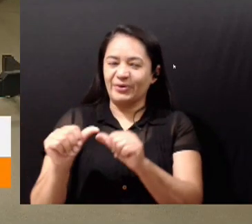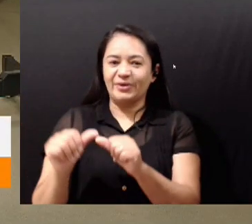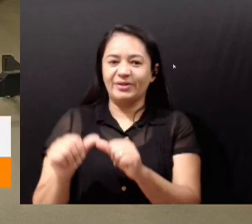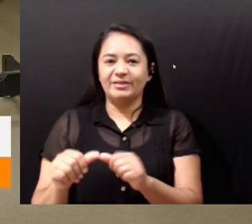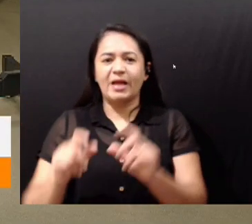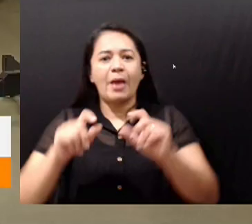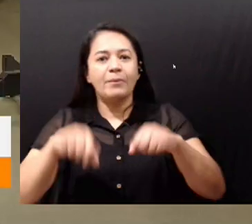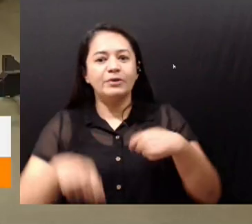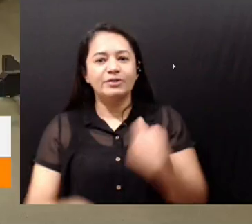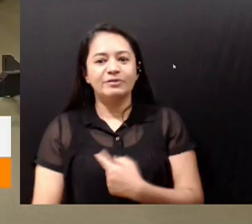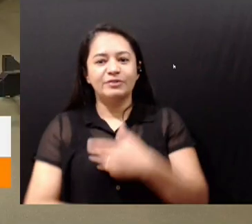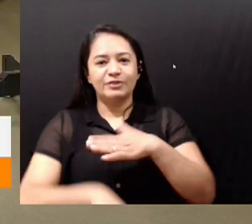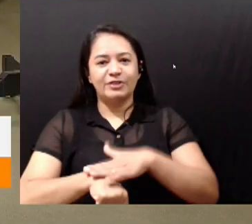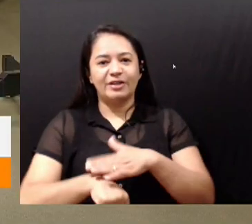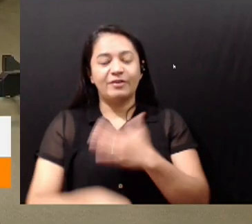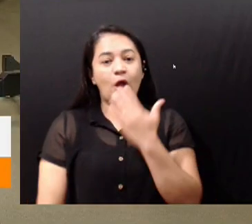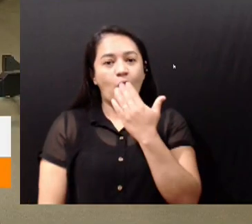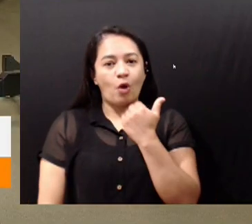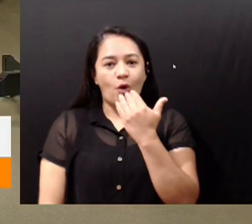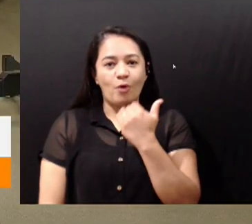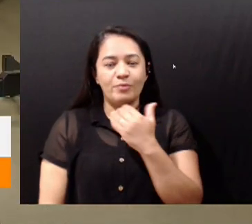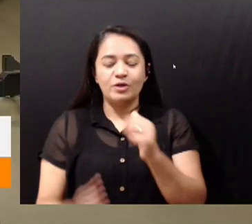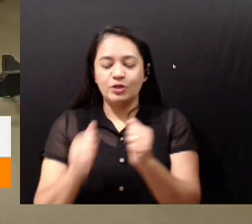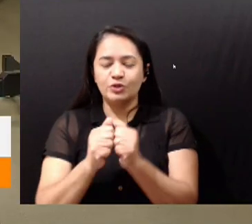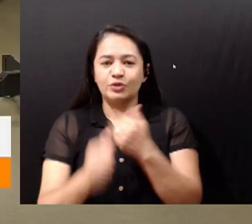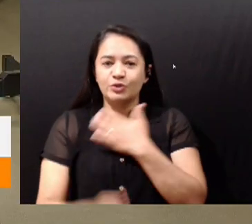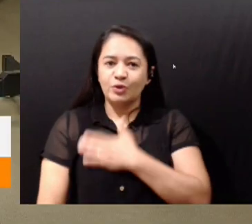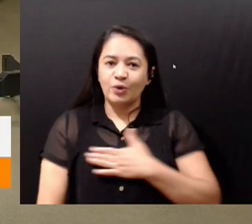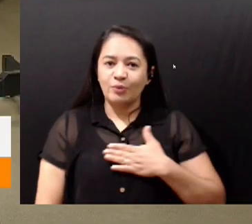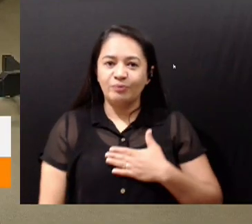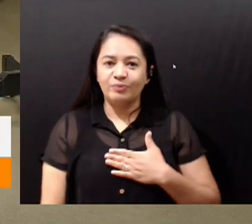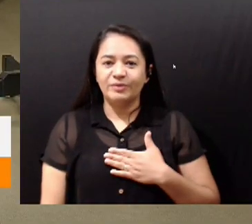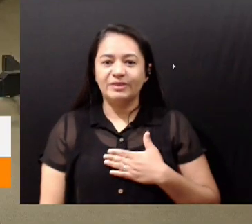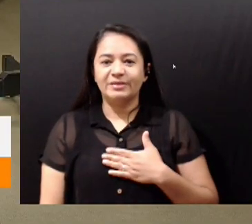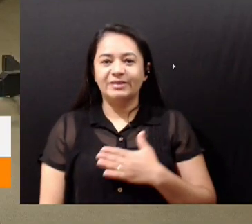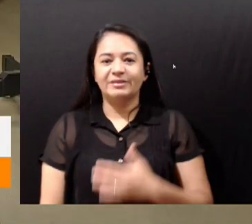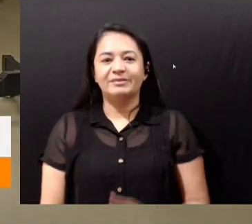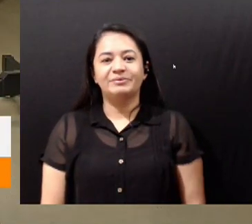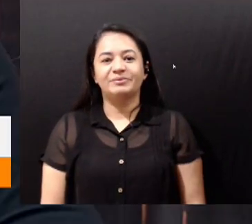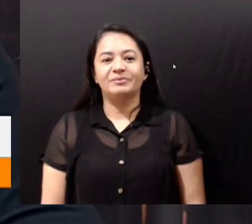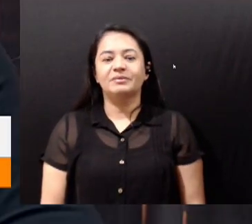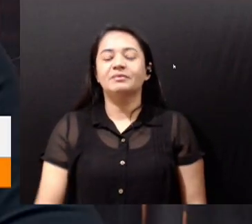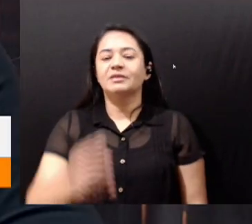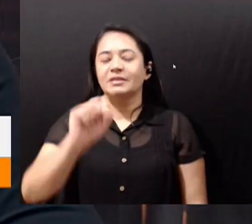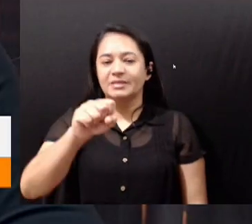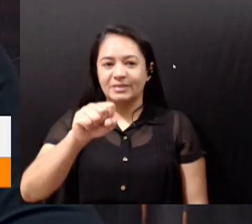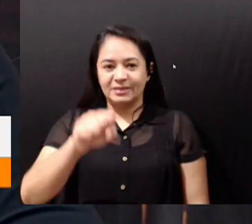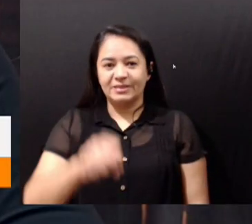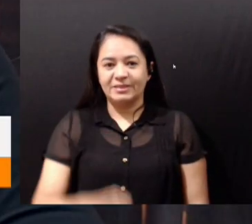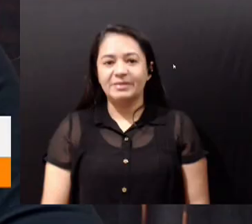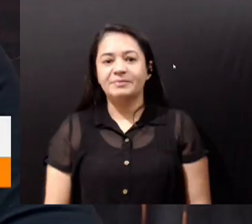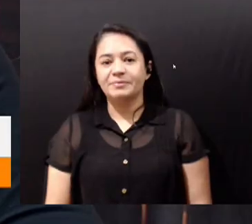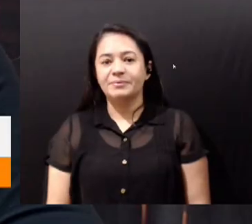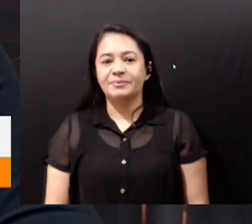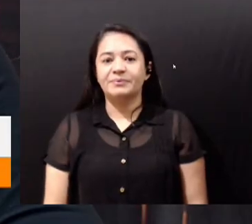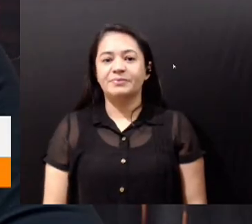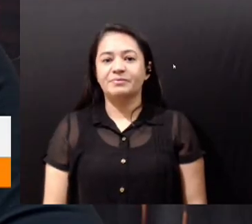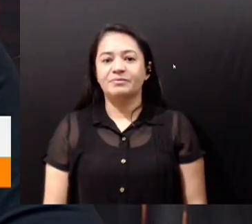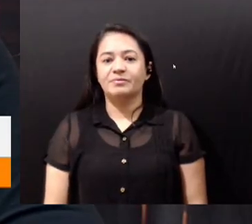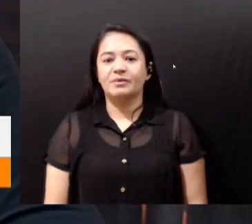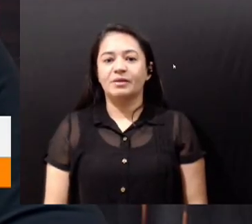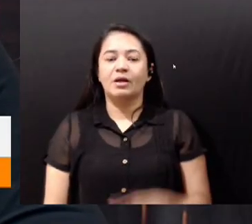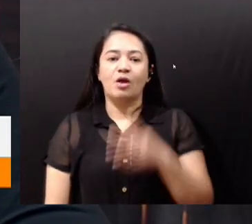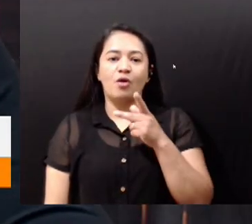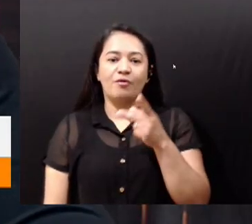se alimentar com prazer, comendo uma comida saudável? Tem como, eu falo assim, isso é uma